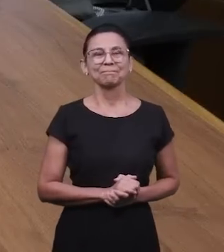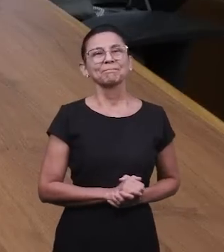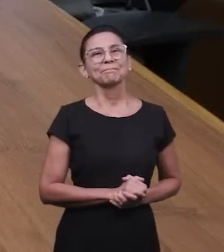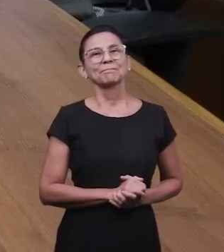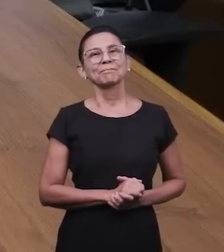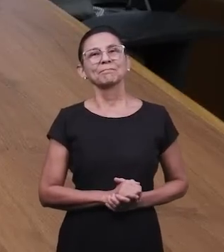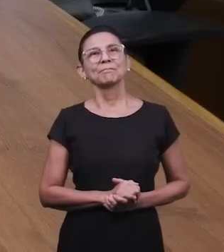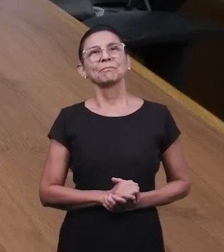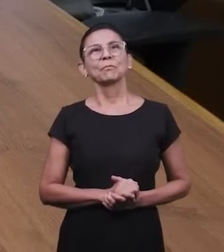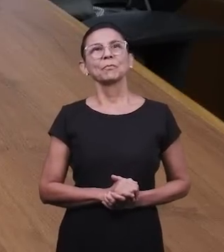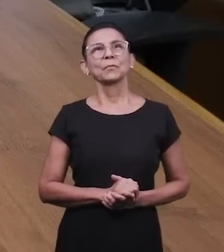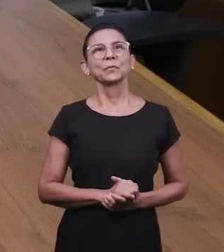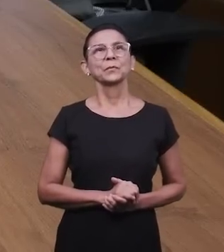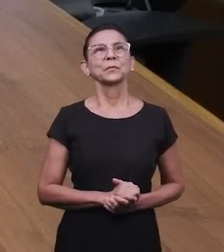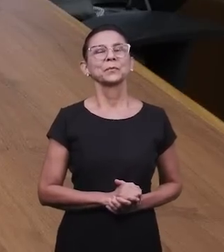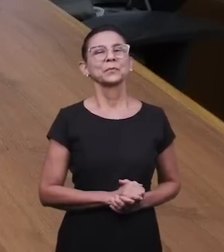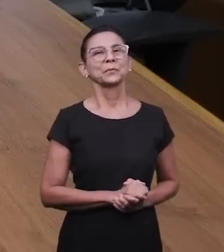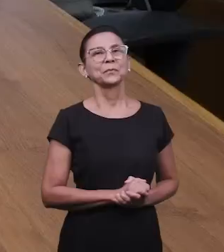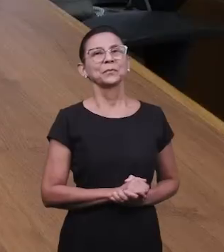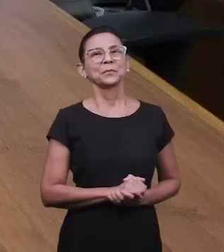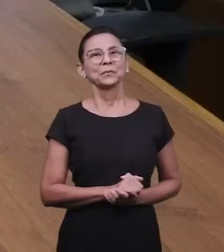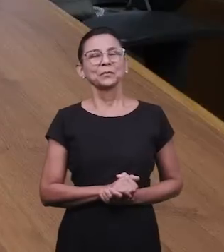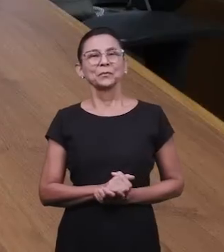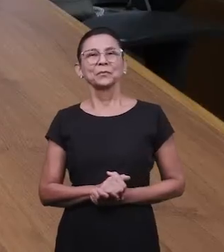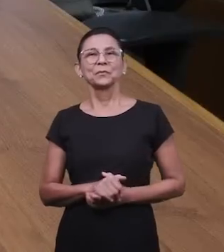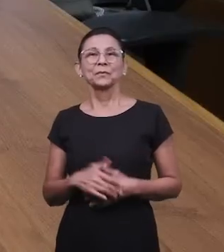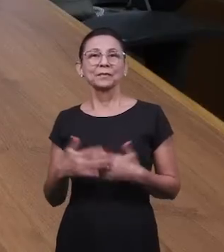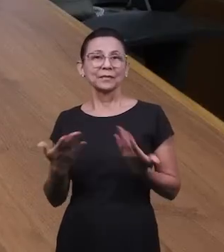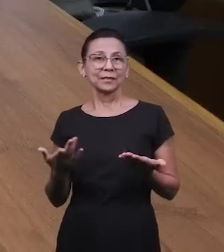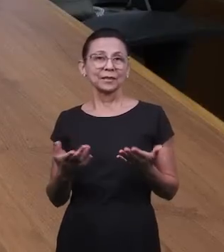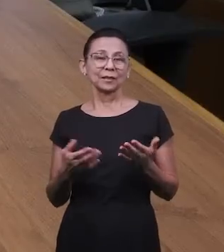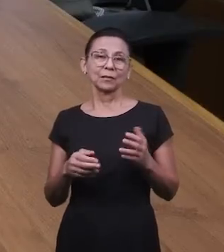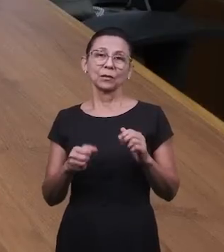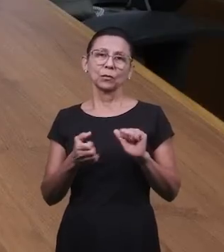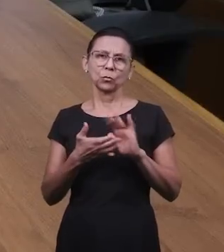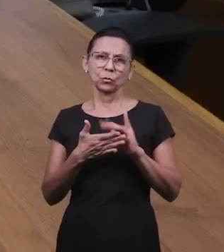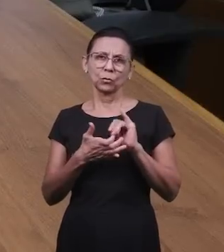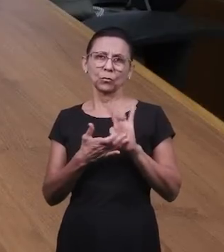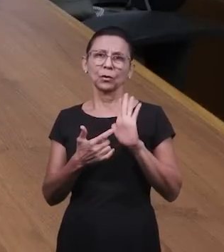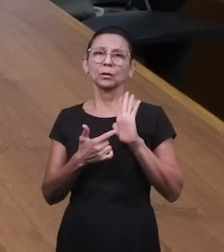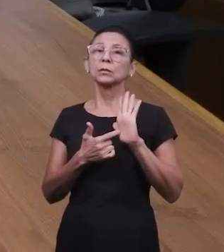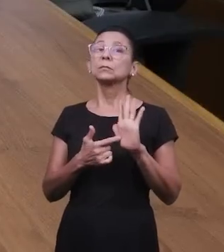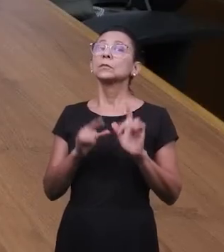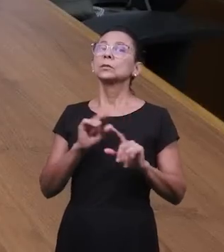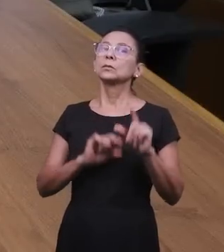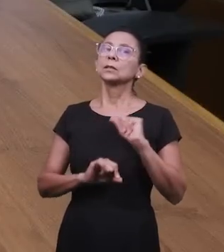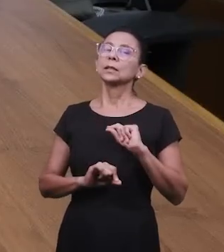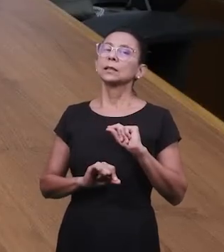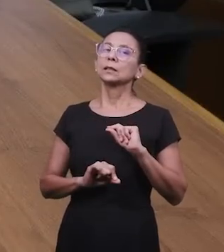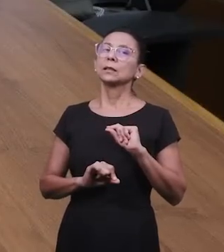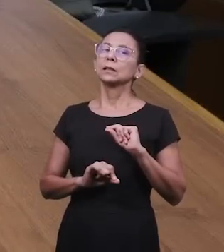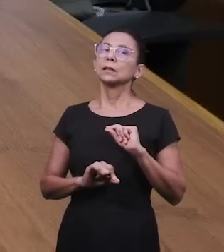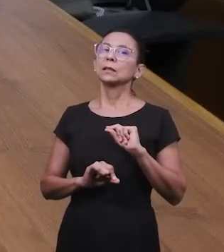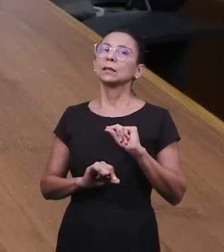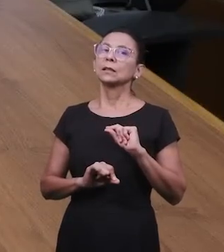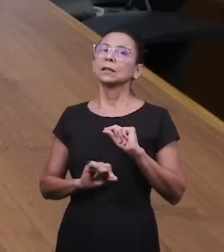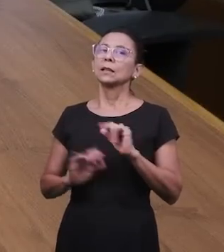igreja. Tem um hino que diz que a vida é Cristo, a vida da igreja é Cristo. E é